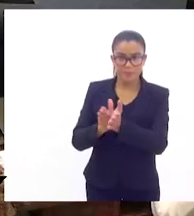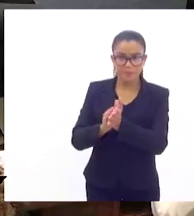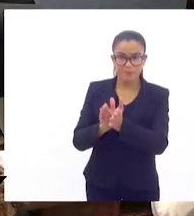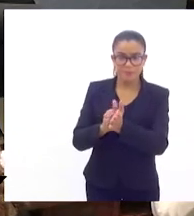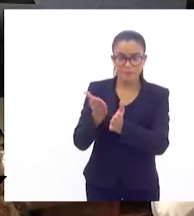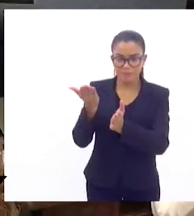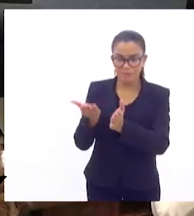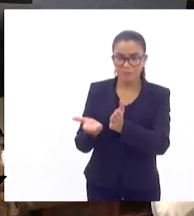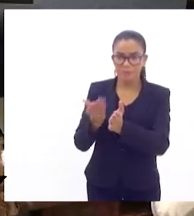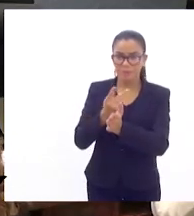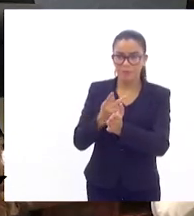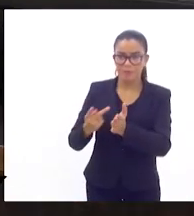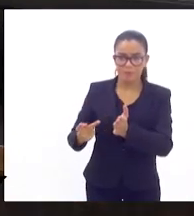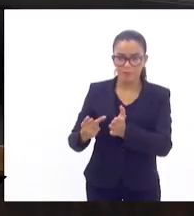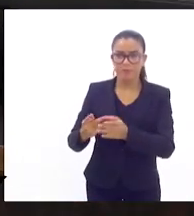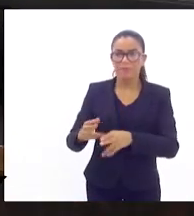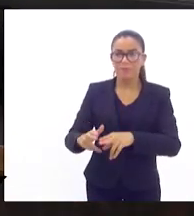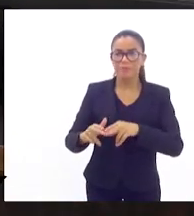da audiência pública.